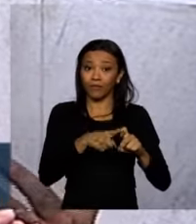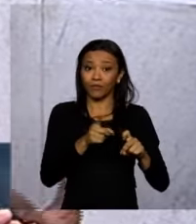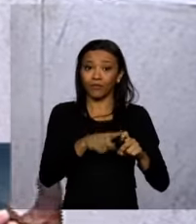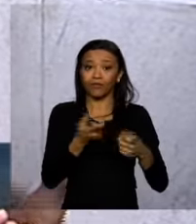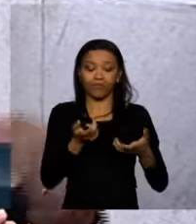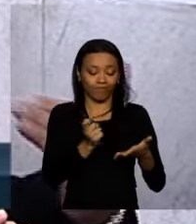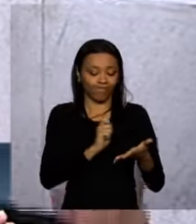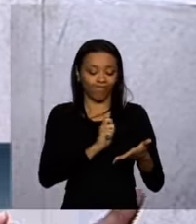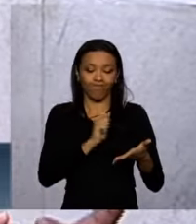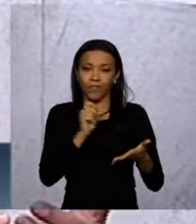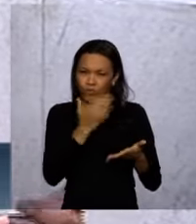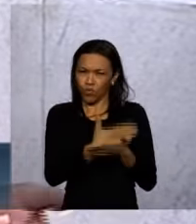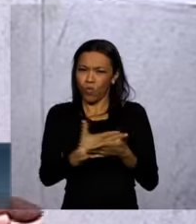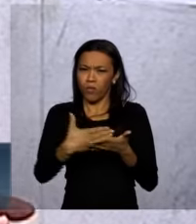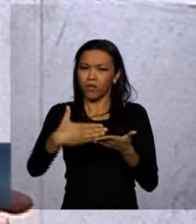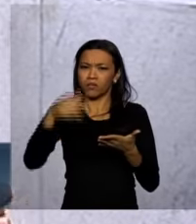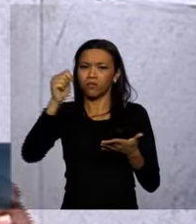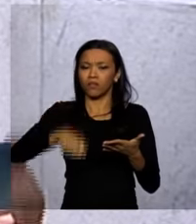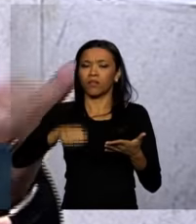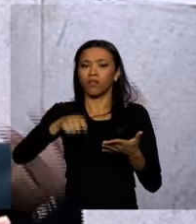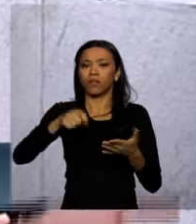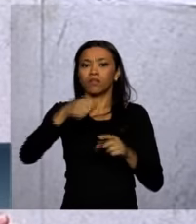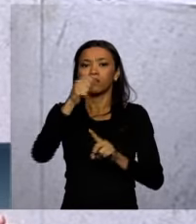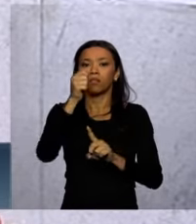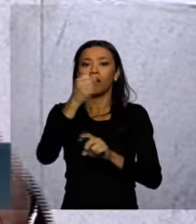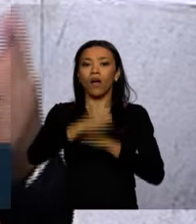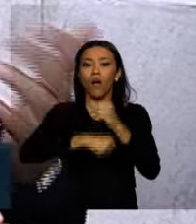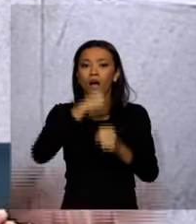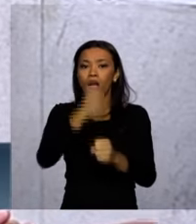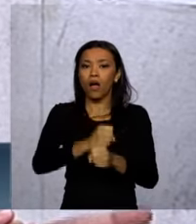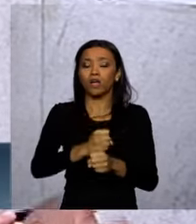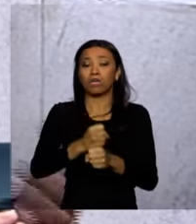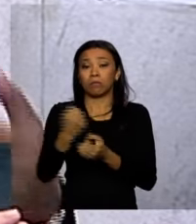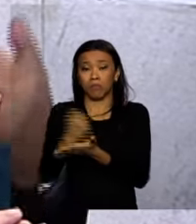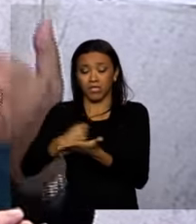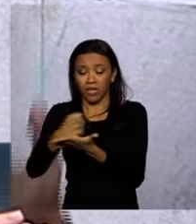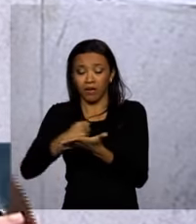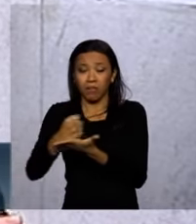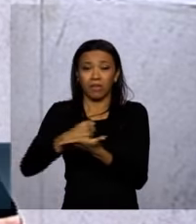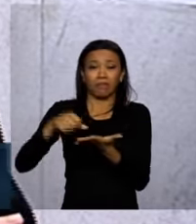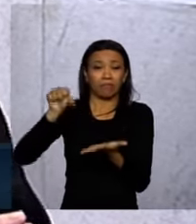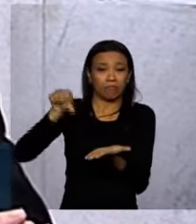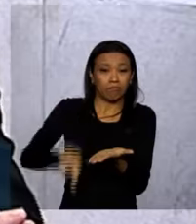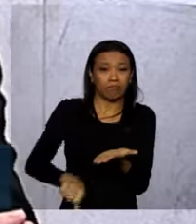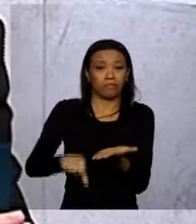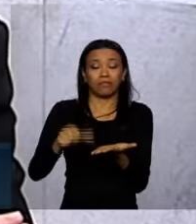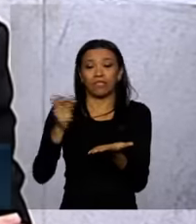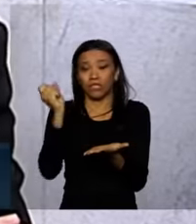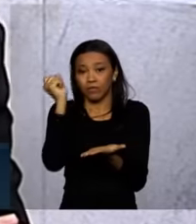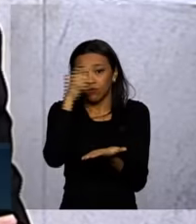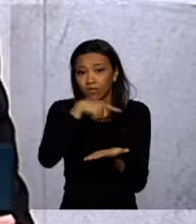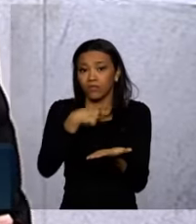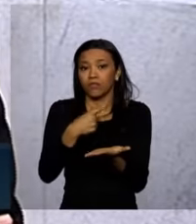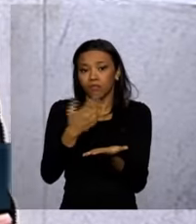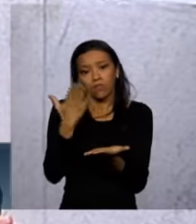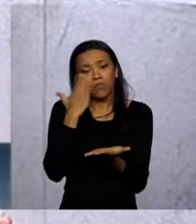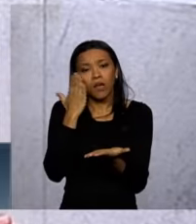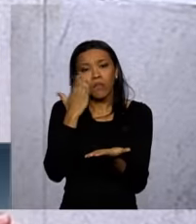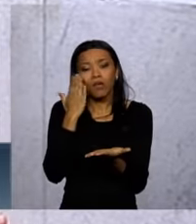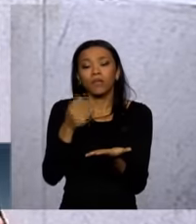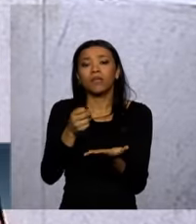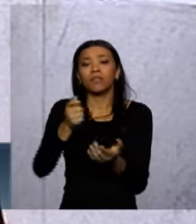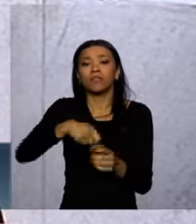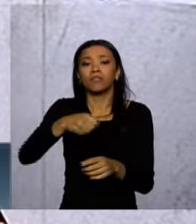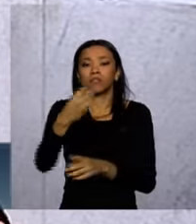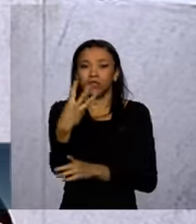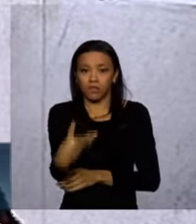prescrever no começo desse ano aqueles medicamentos que eram mais tóxicos mais complexos quando sabiam que os medicamentos vinham então em 3